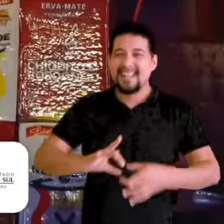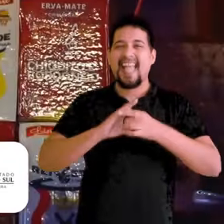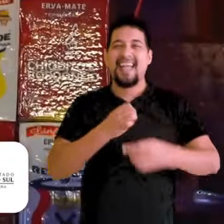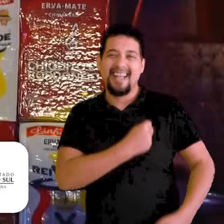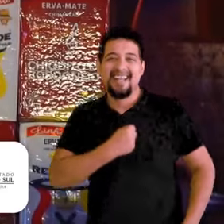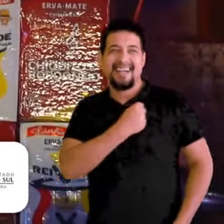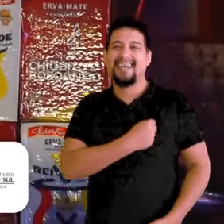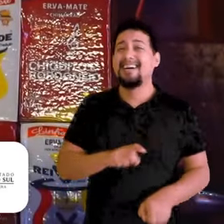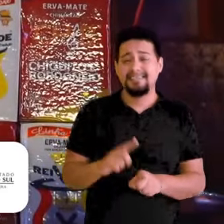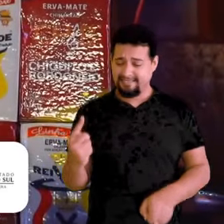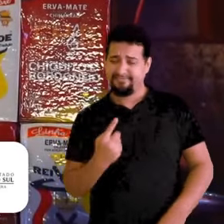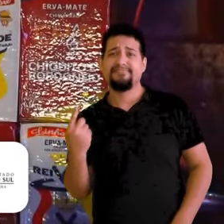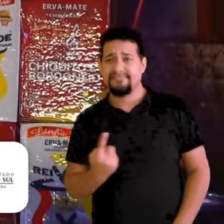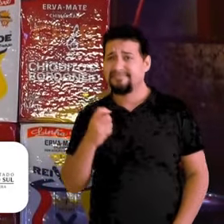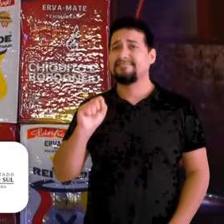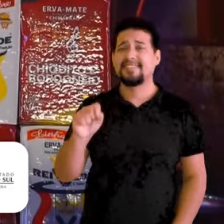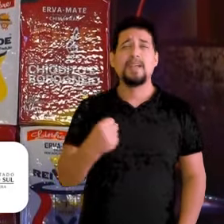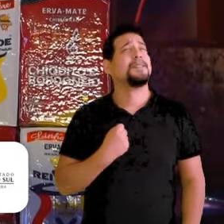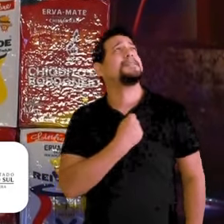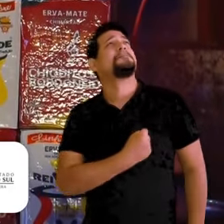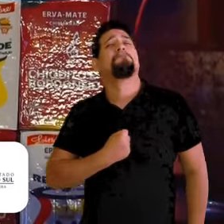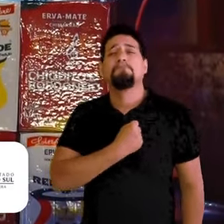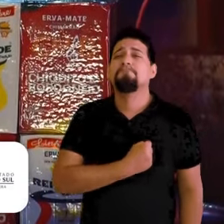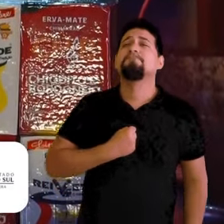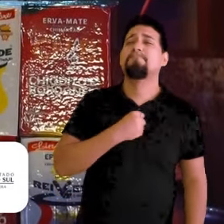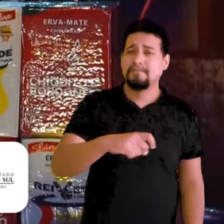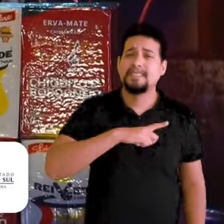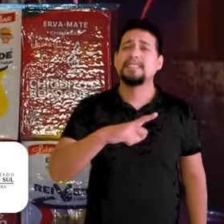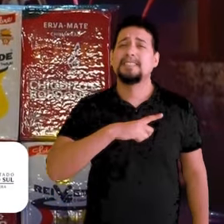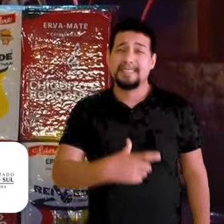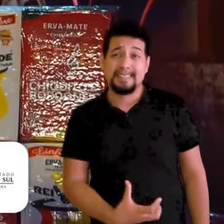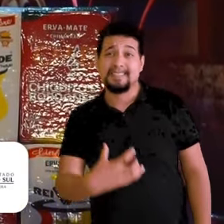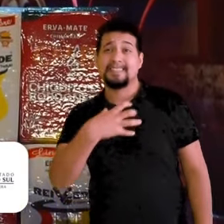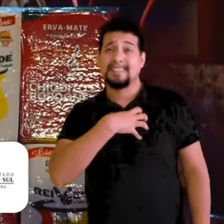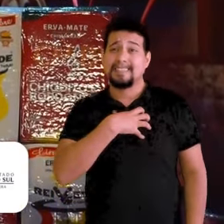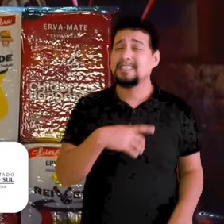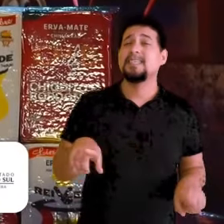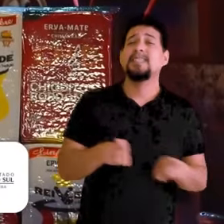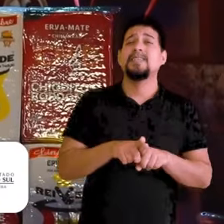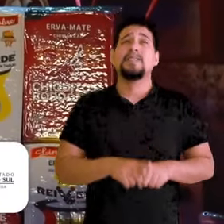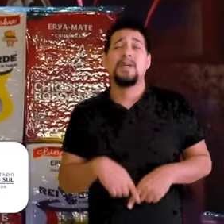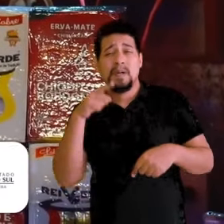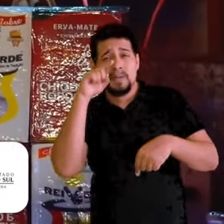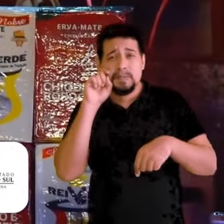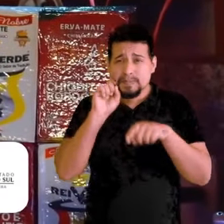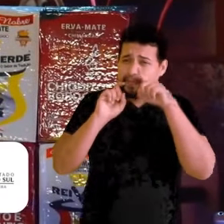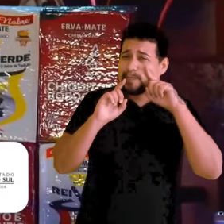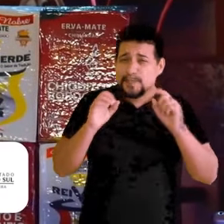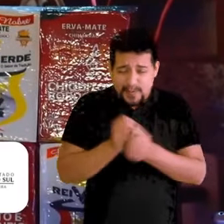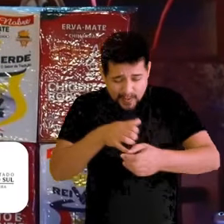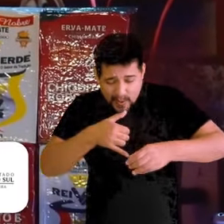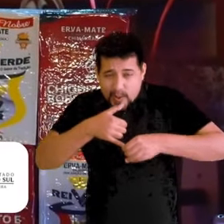são companheiros nas horas de solidão. Uma saudade corcoveia no meu peito, enquanto lágrimas se juntam